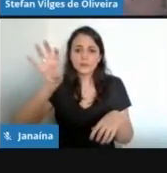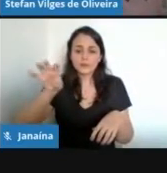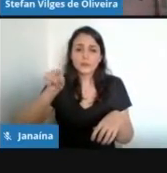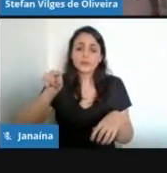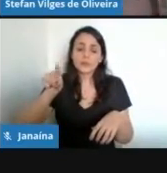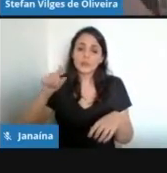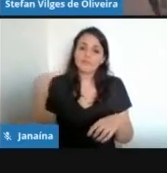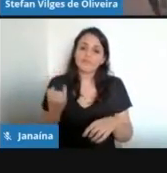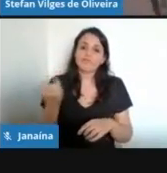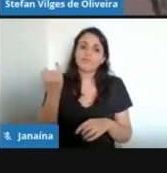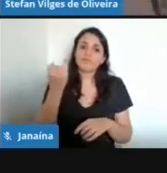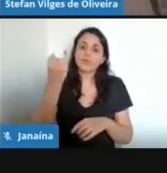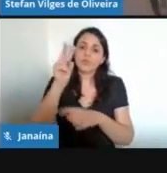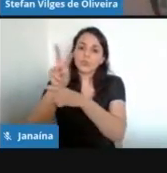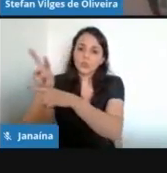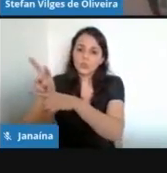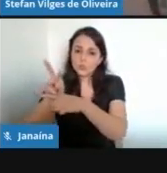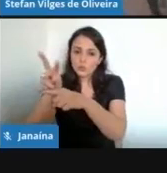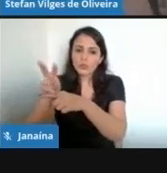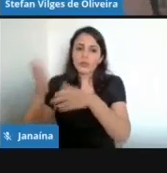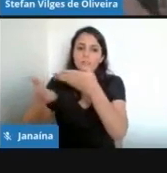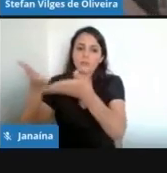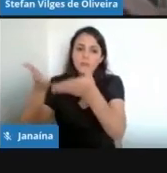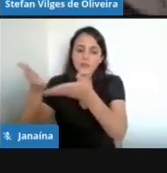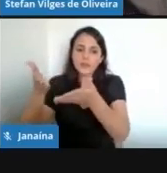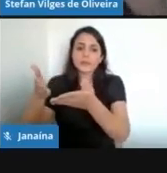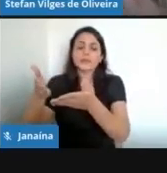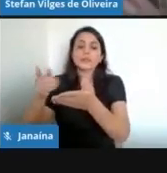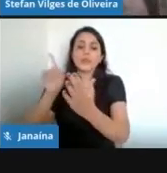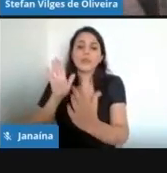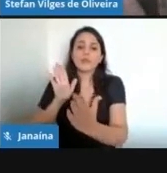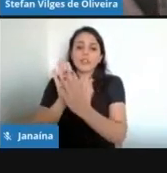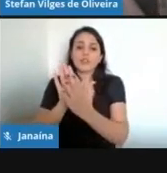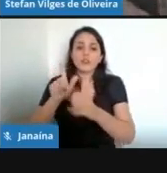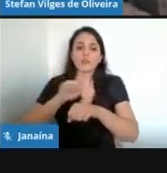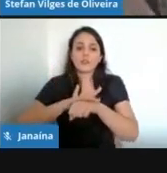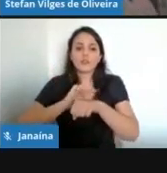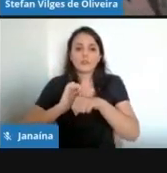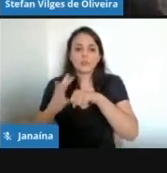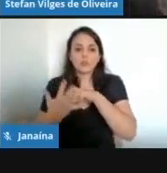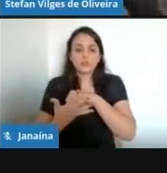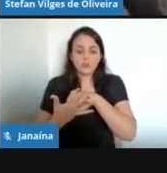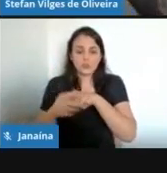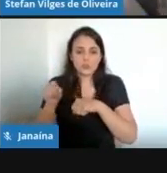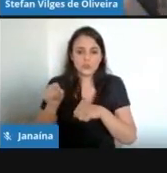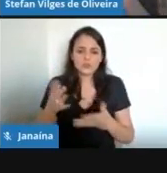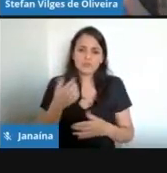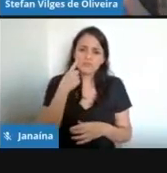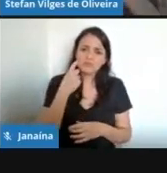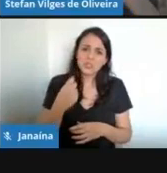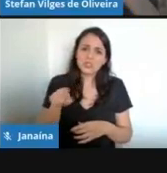áreas importantes para o enfrentamento da pandemia. Interessantemente, dentro